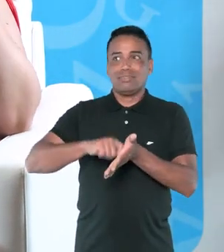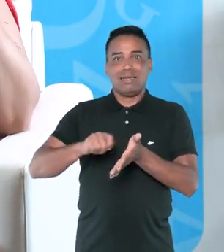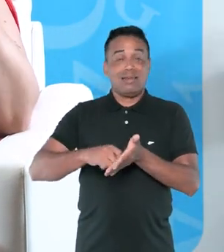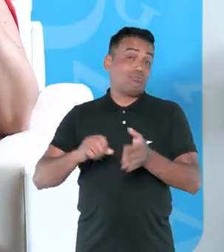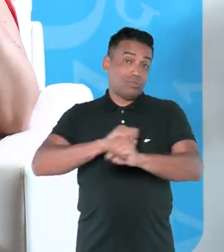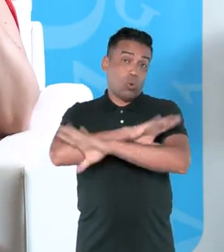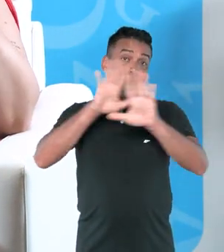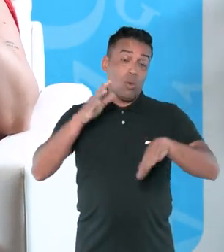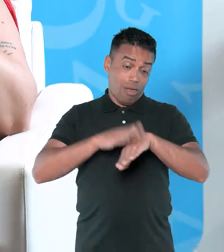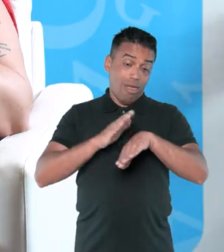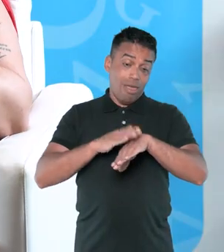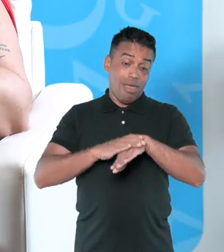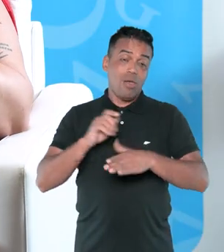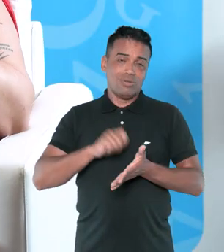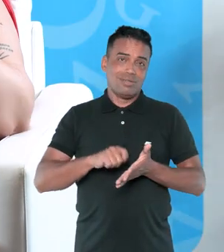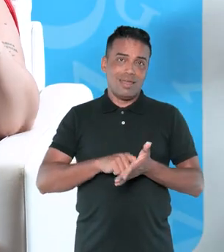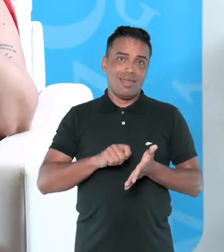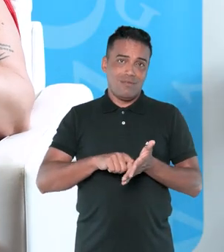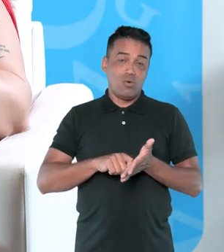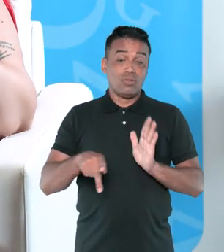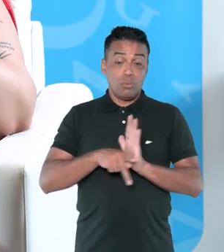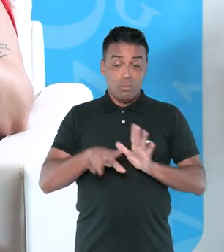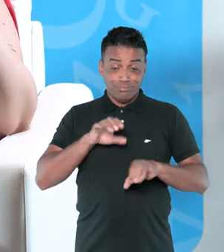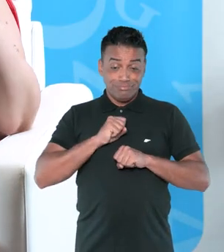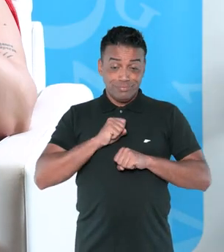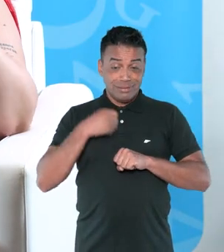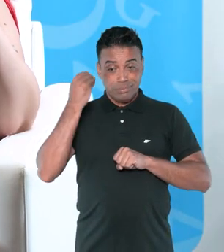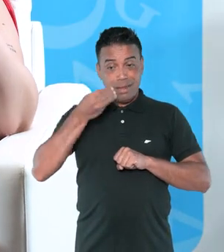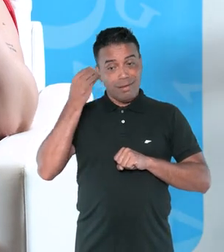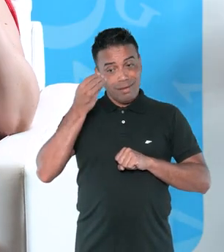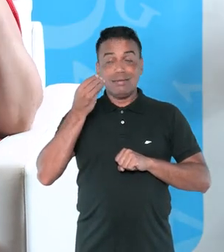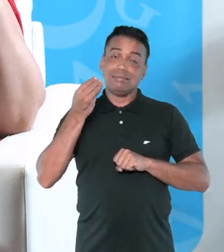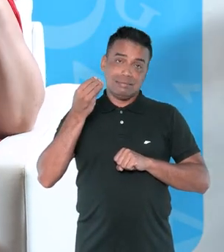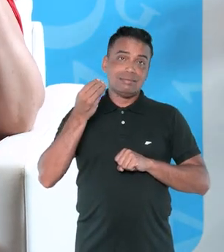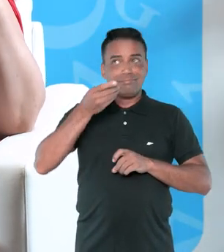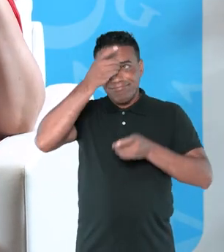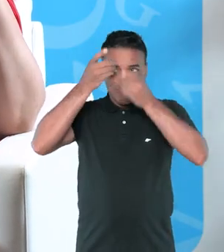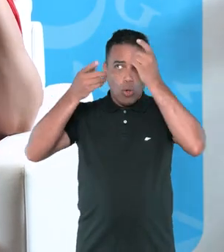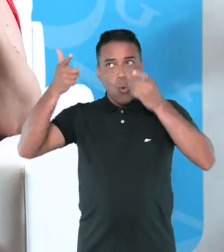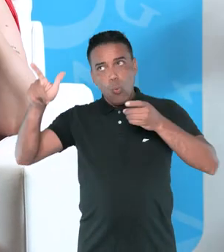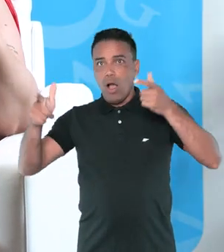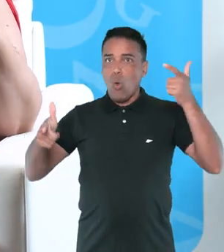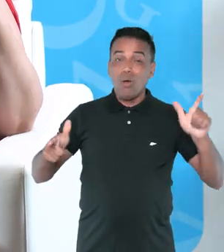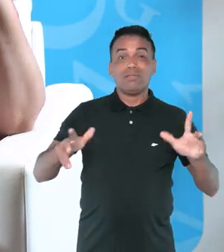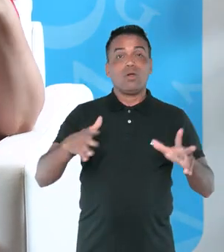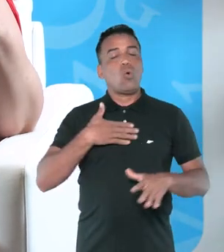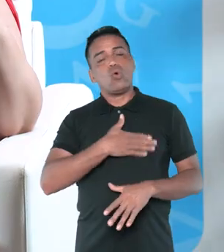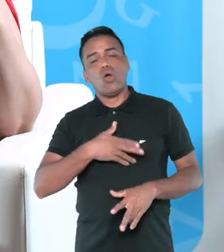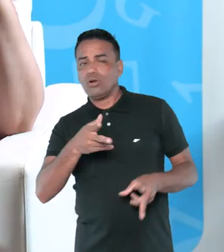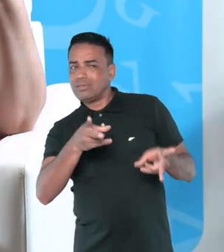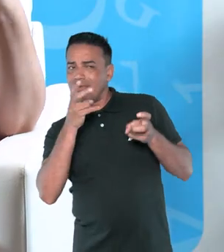obviamente, como sou eu que escrevo, as coisas que estão escritas passam por mim, então, sei lá, escapam uma coisa ou outra. Mas eu gosto de observar as pessoas